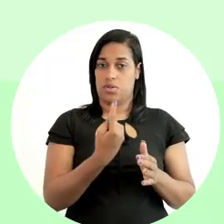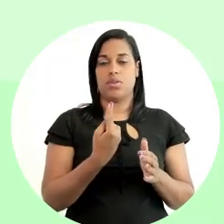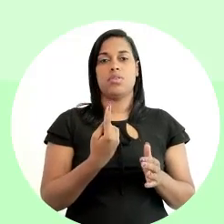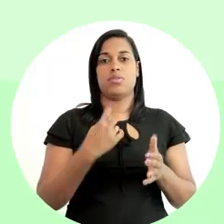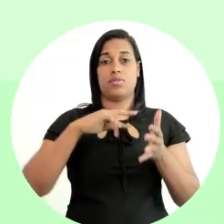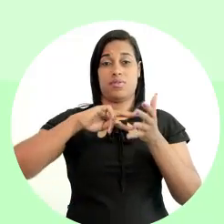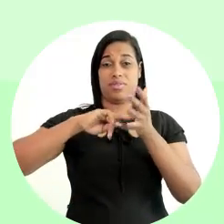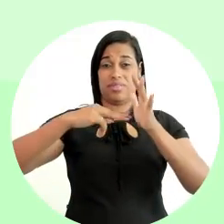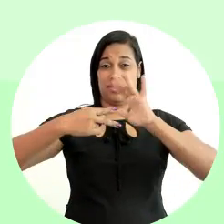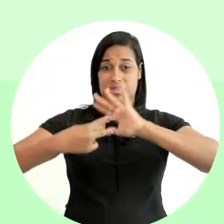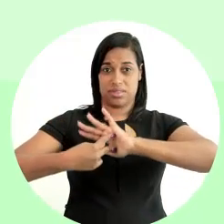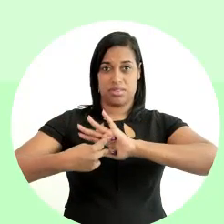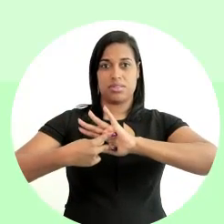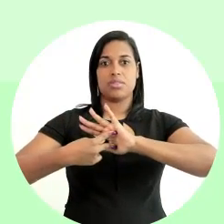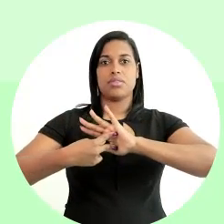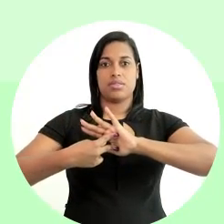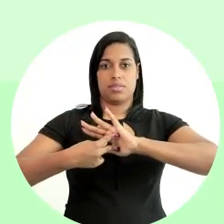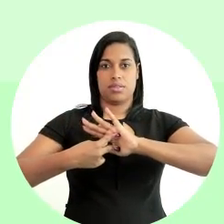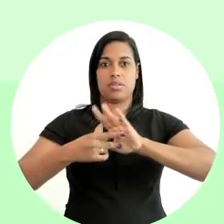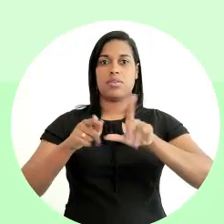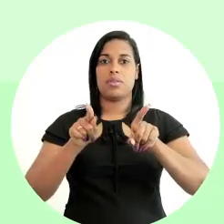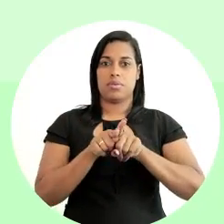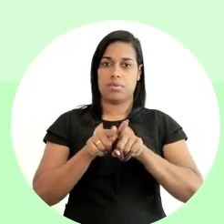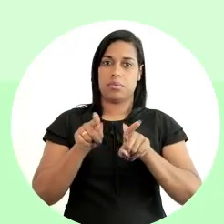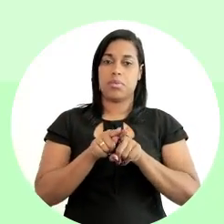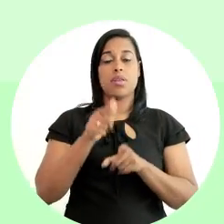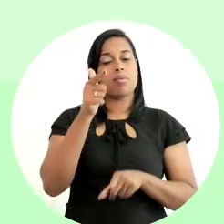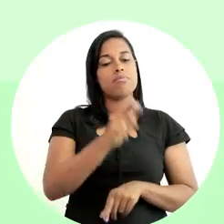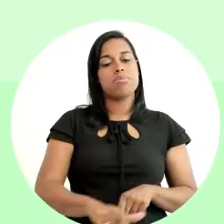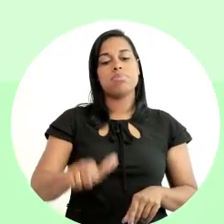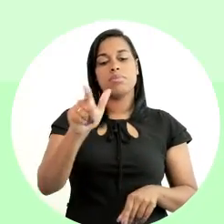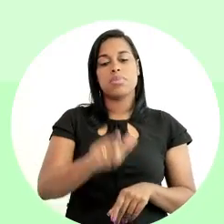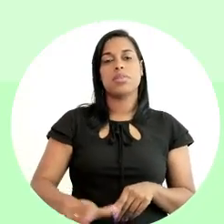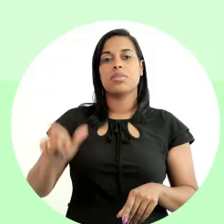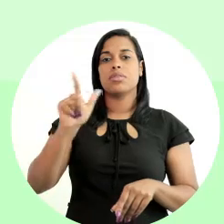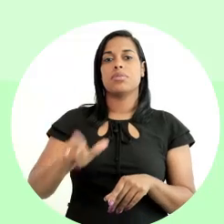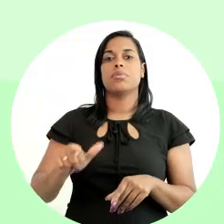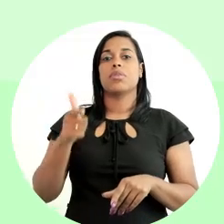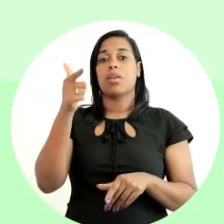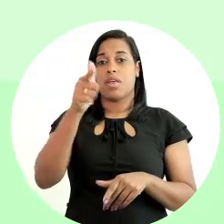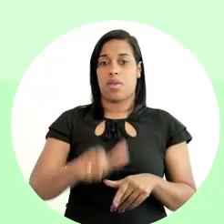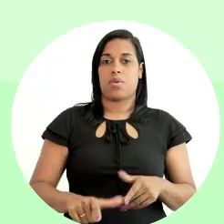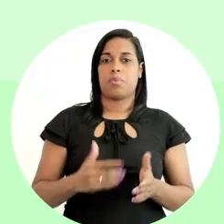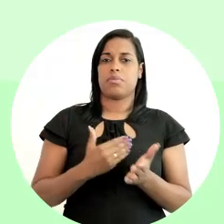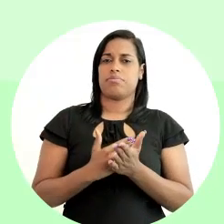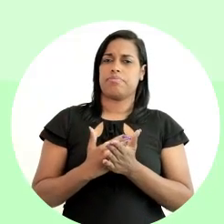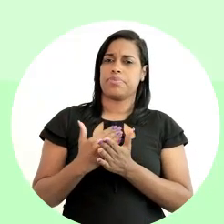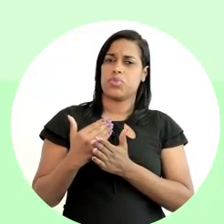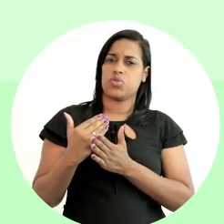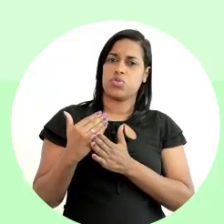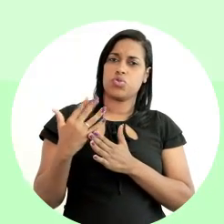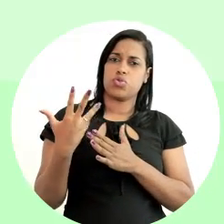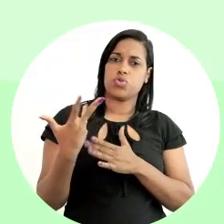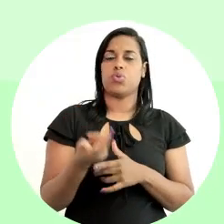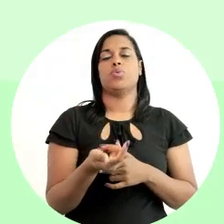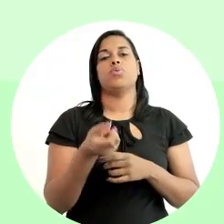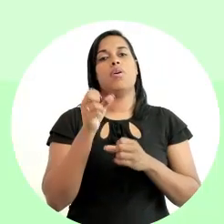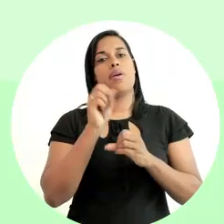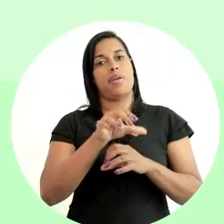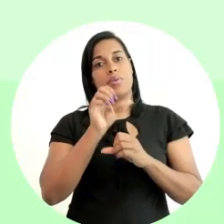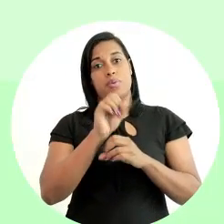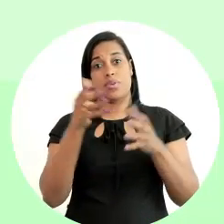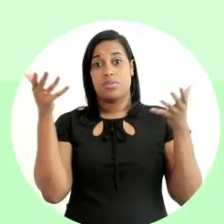vamos significativamente e repetidamente recomeçando todo o processo. Então,